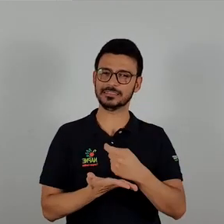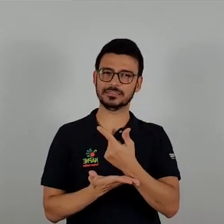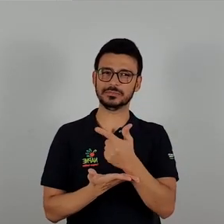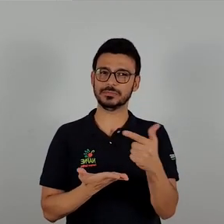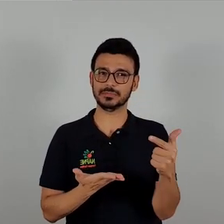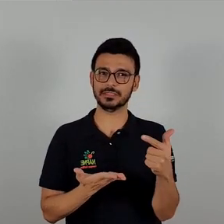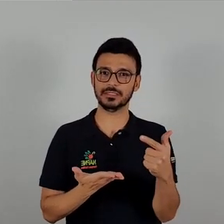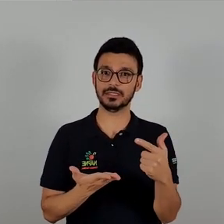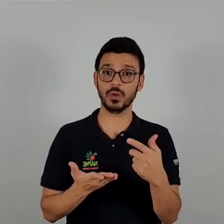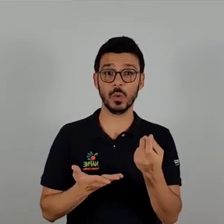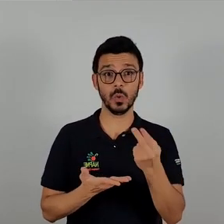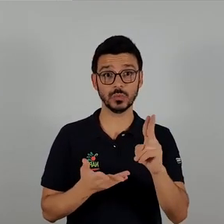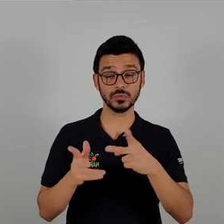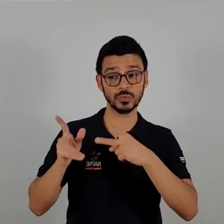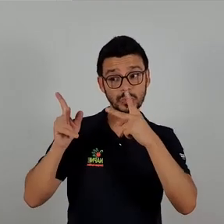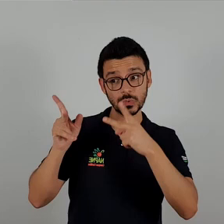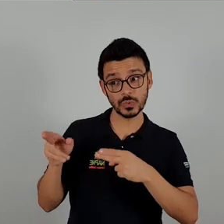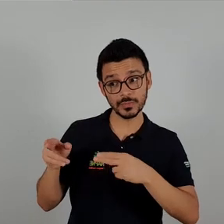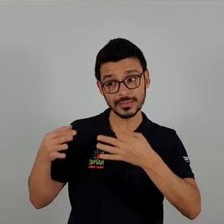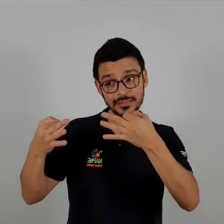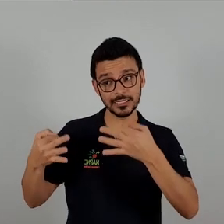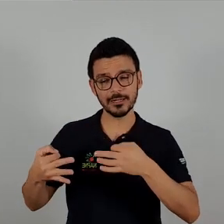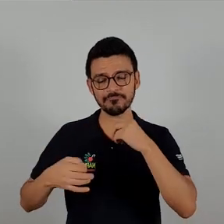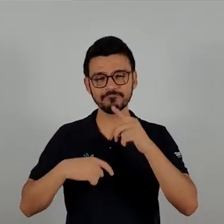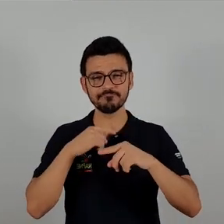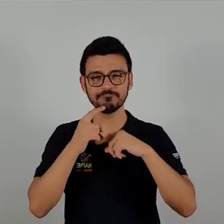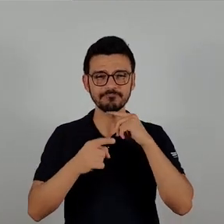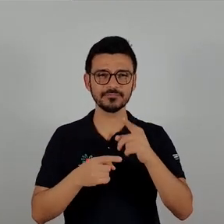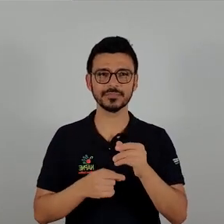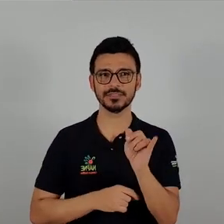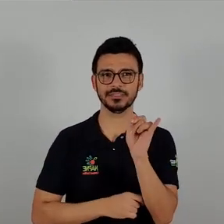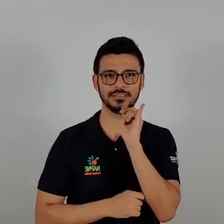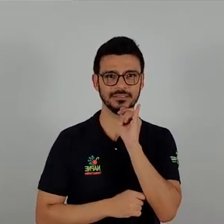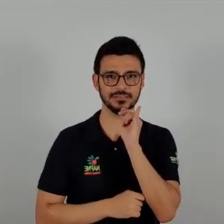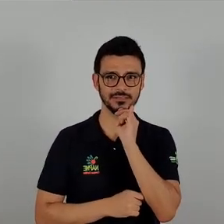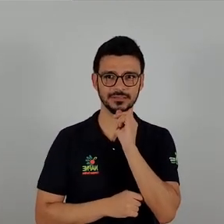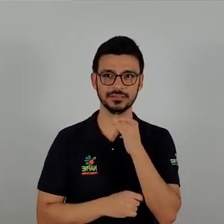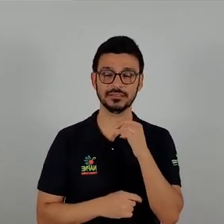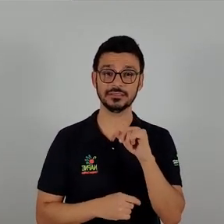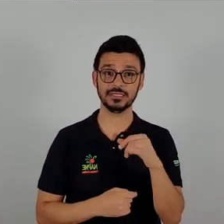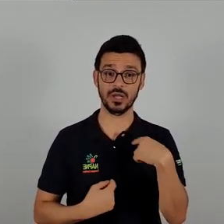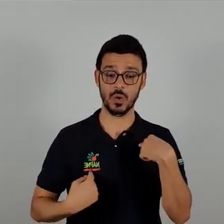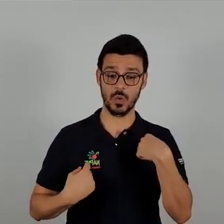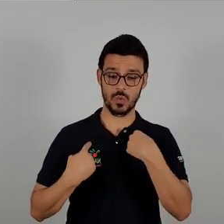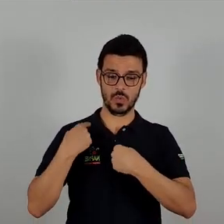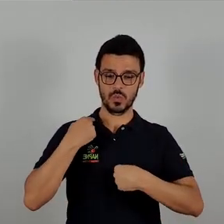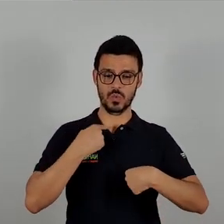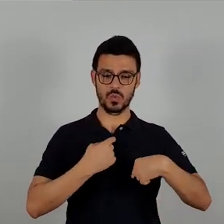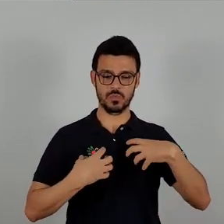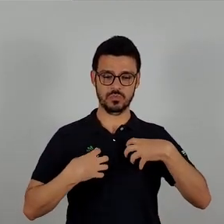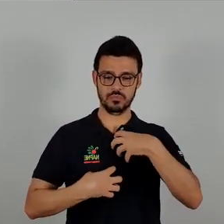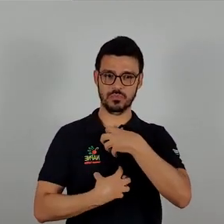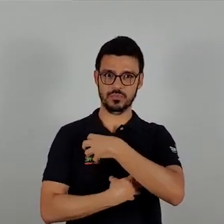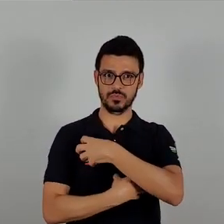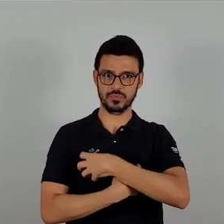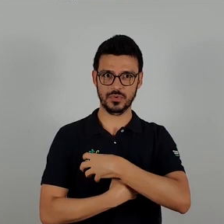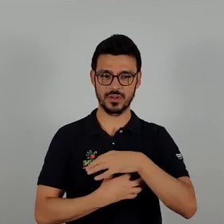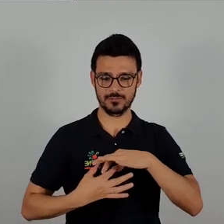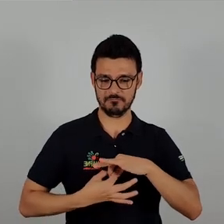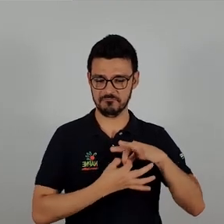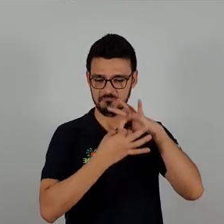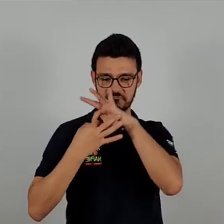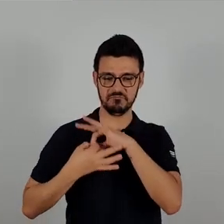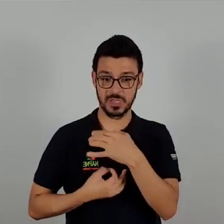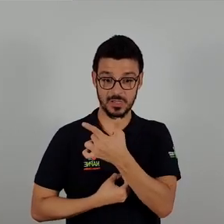Shindan, que tem, olha quantas aí, ó. 1, 2, 3, 4, 5, 6, 7, 8, 9, 10, 11, 12,